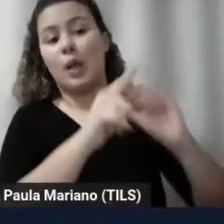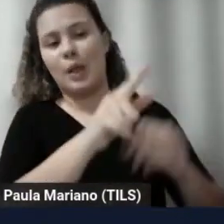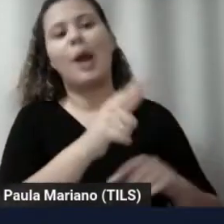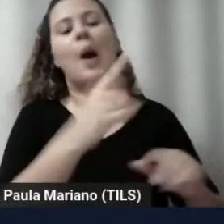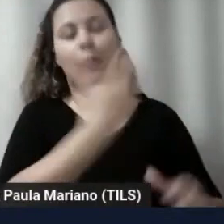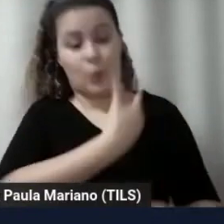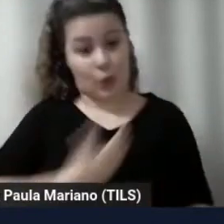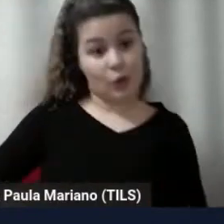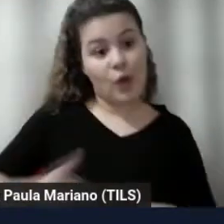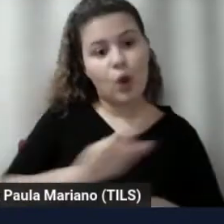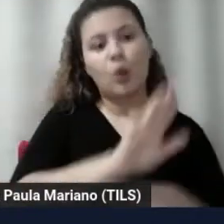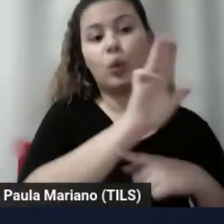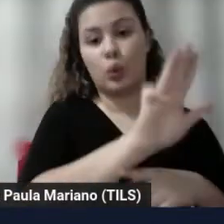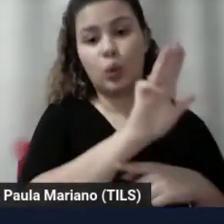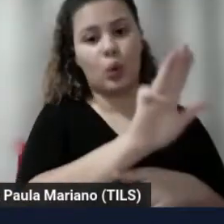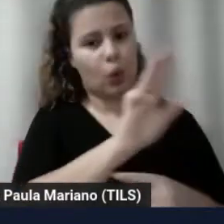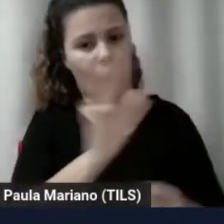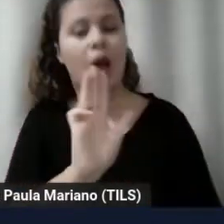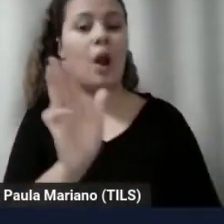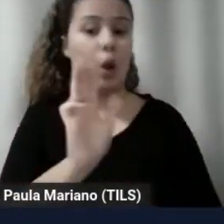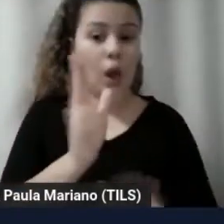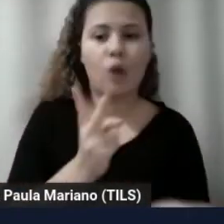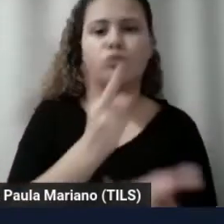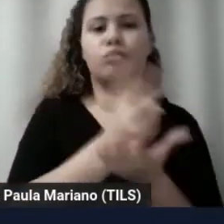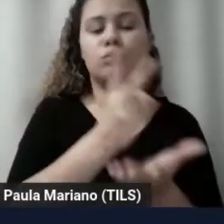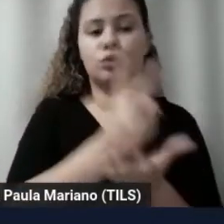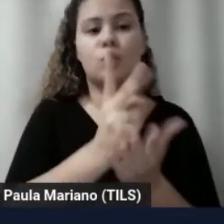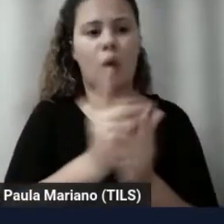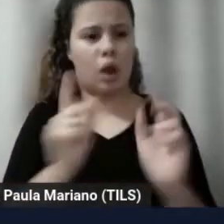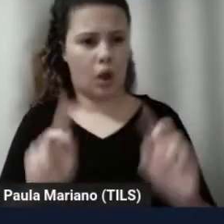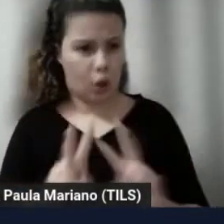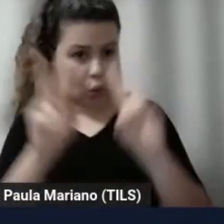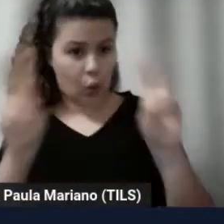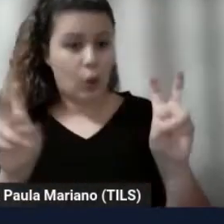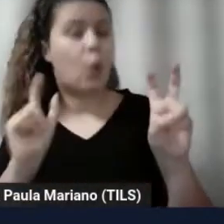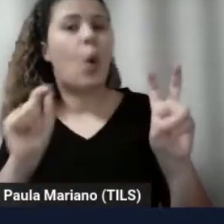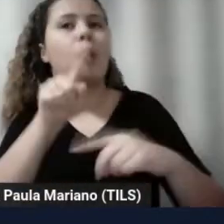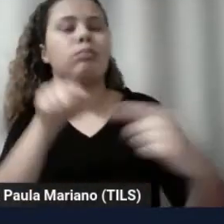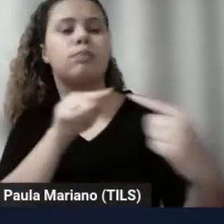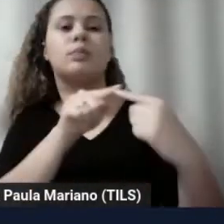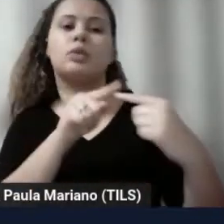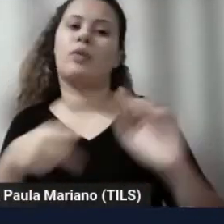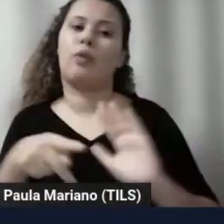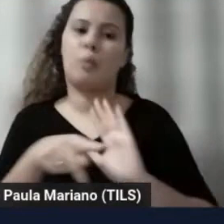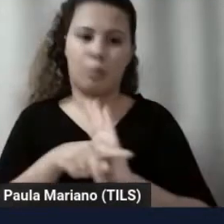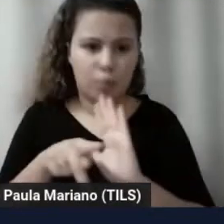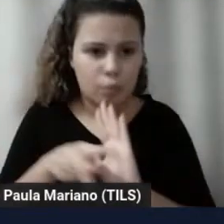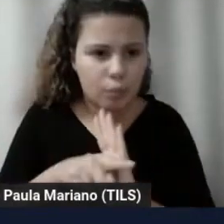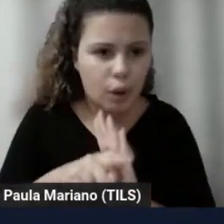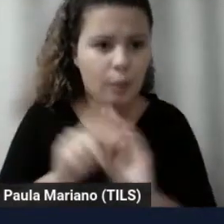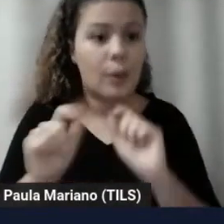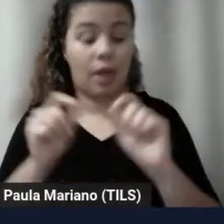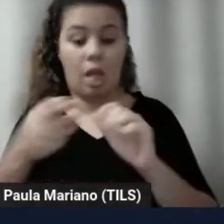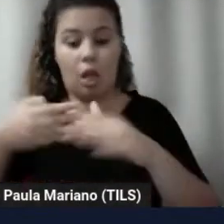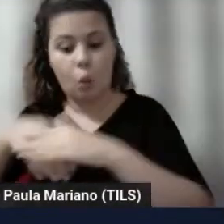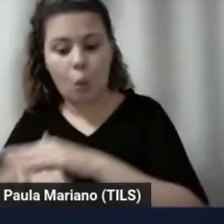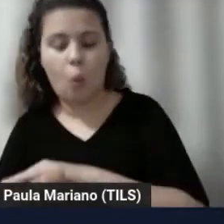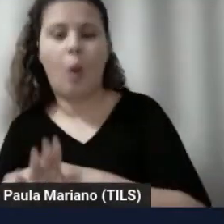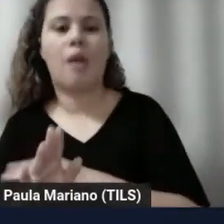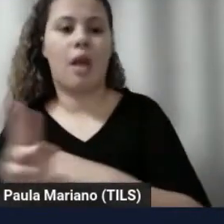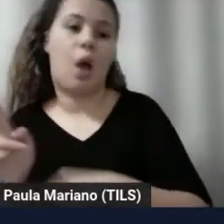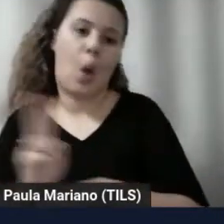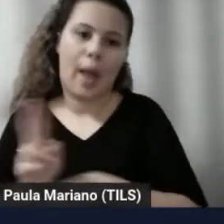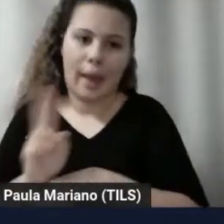aspas, até coloquei aspas aí, ó. Qual o objetivo do arcabouço? Guardar recursos